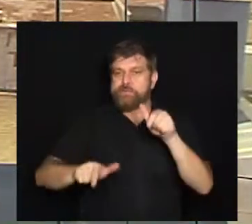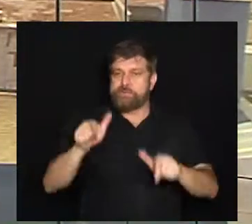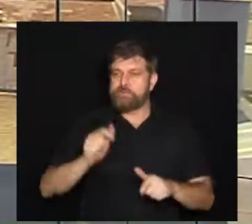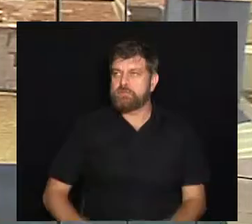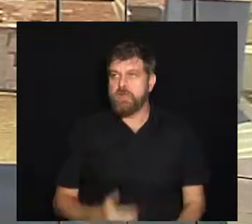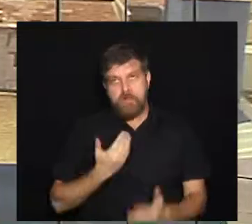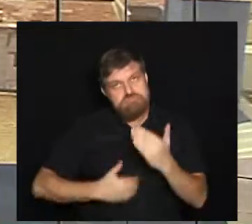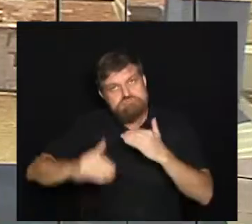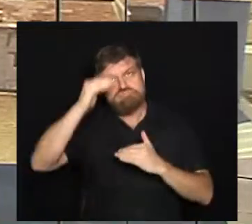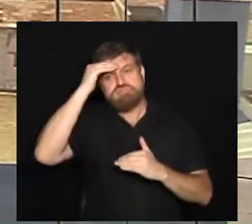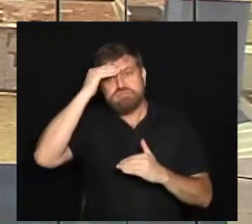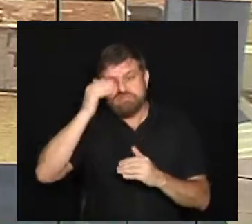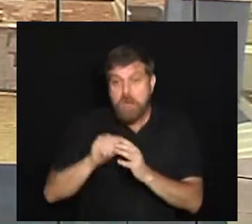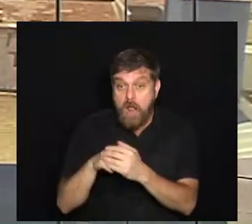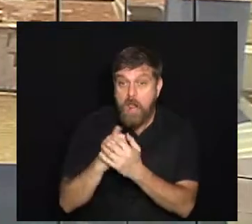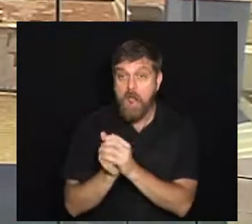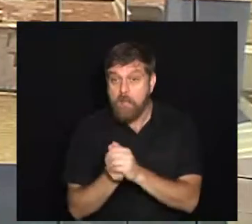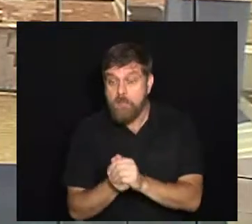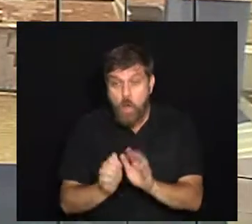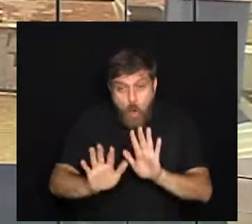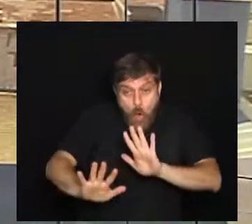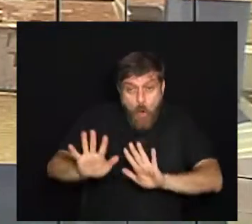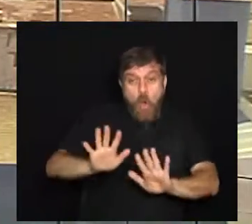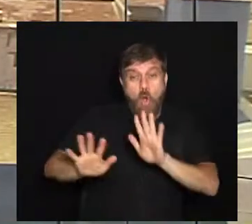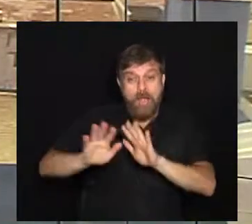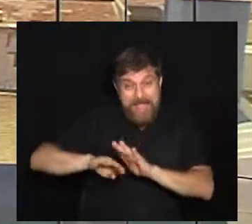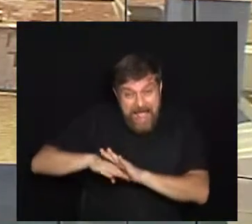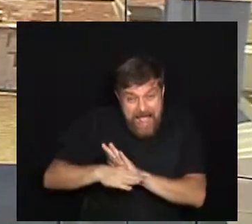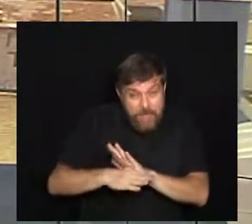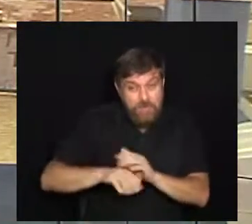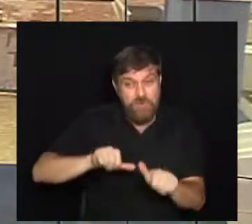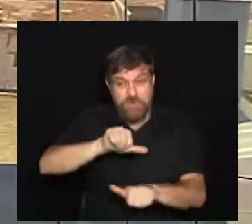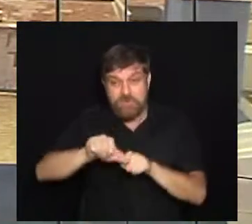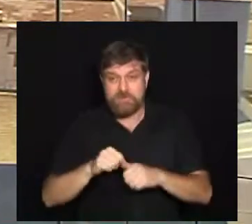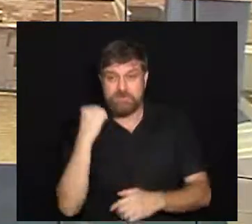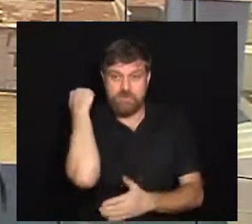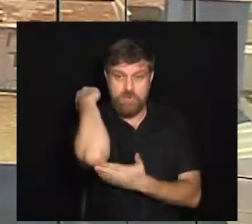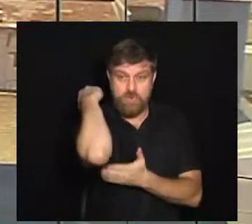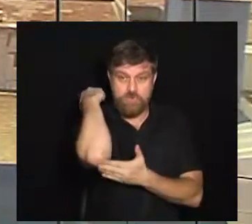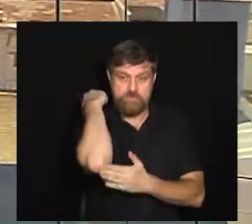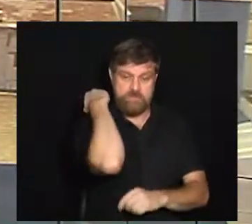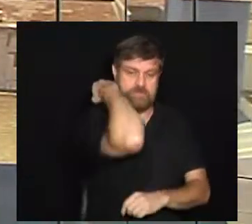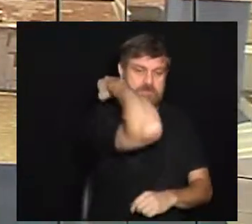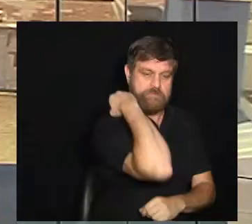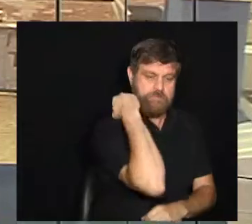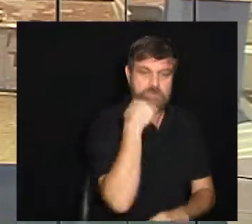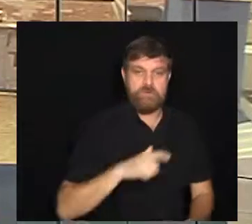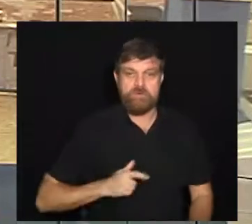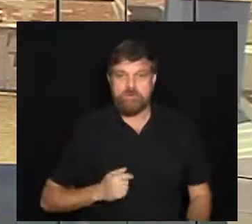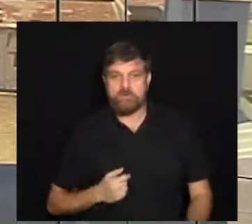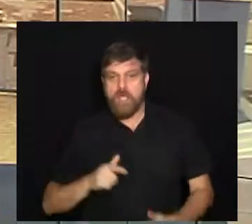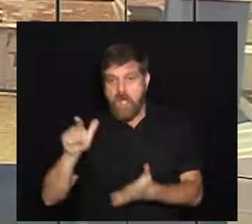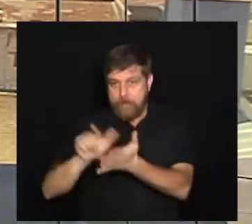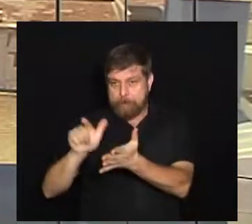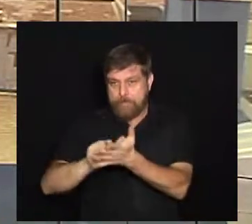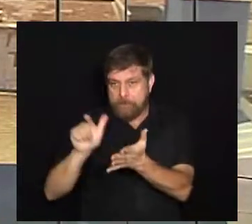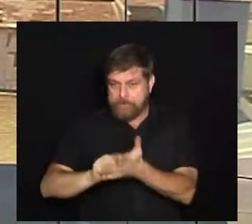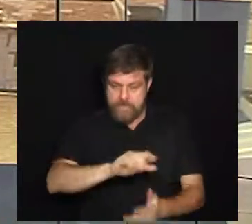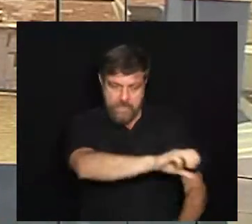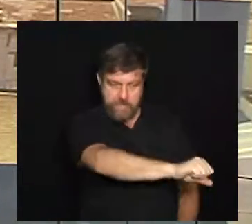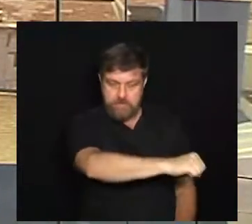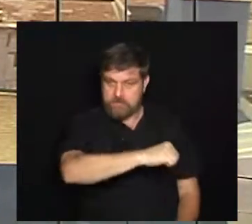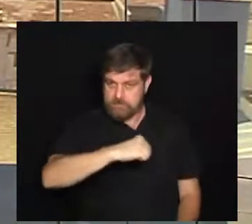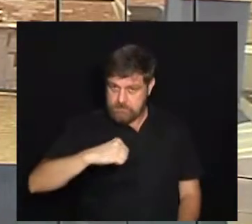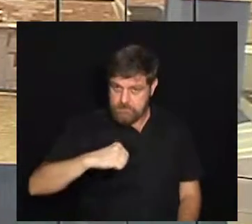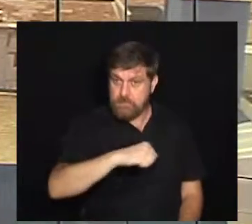as mãos então assim tomar o cuidado mesmo é só mudar alguns hábitos lavou cotovelo abre a porta entendeu com o papel adianta era o papel e